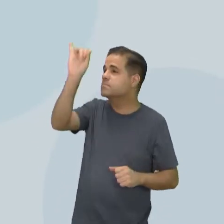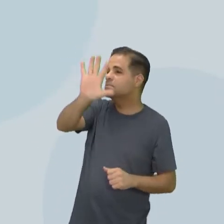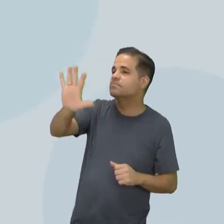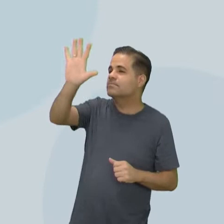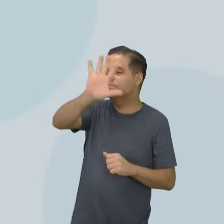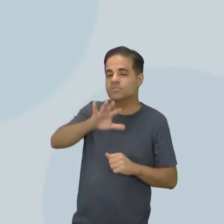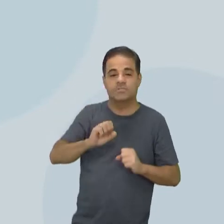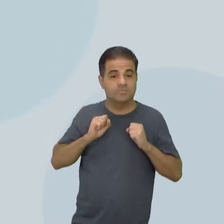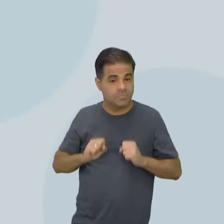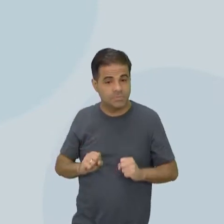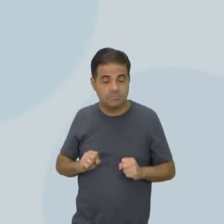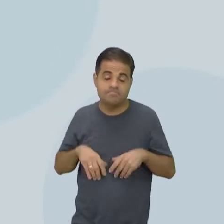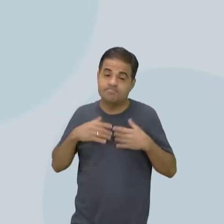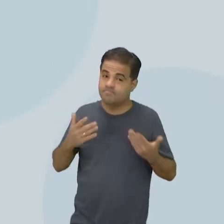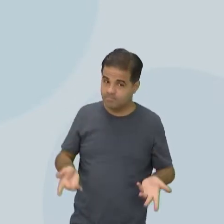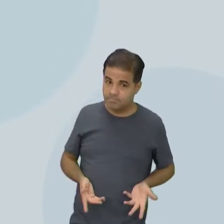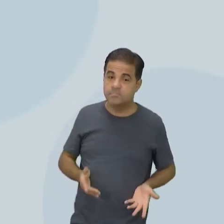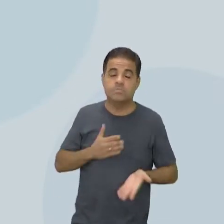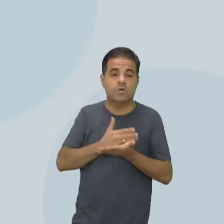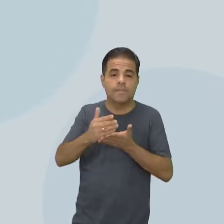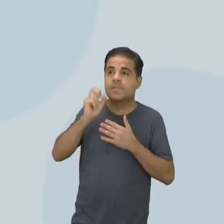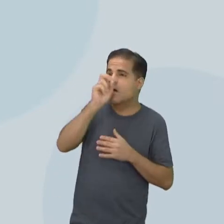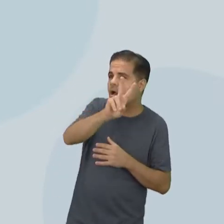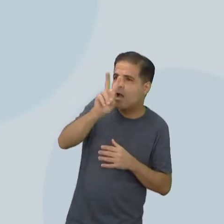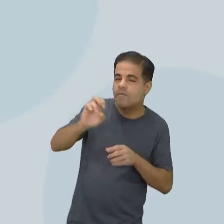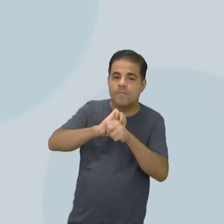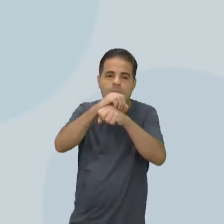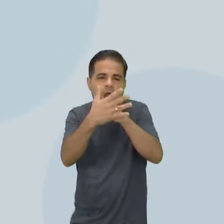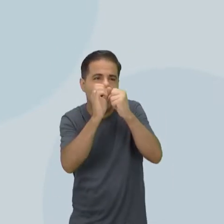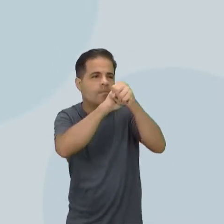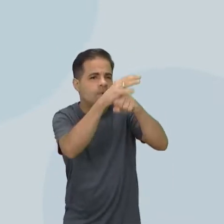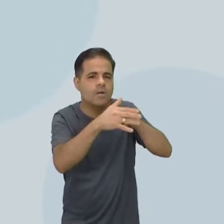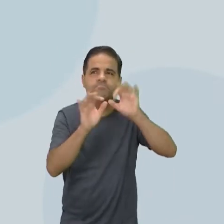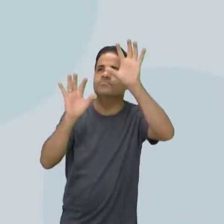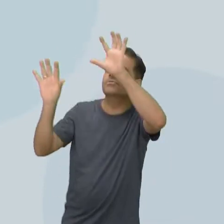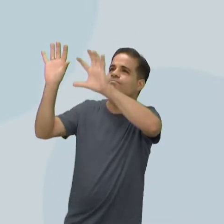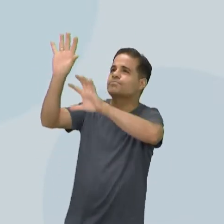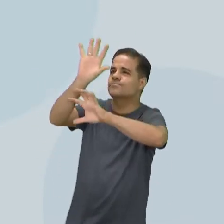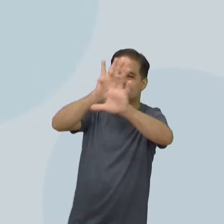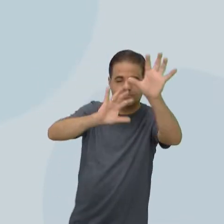né? Ou seja, a gente já começa a ver muitos Covids aqui, né?